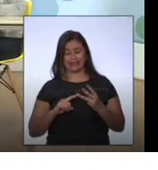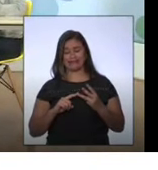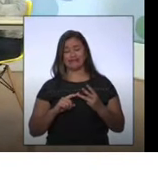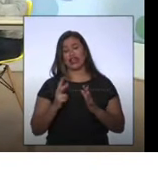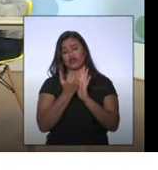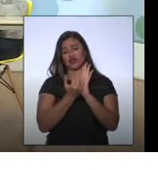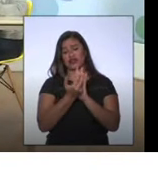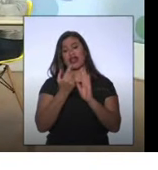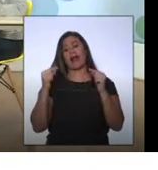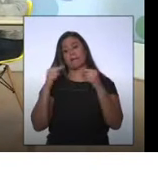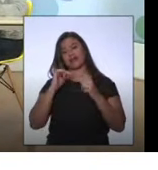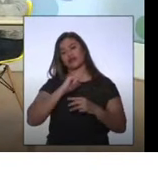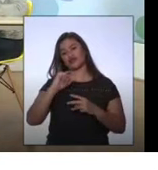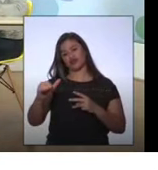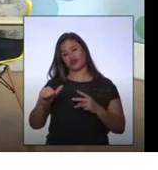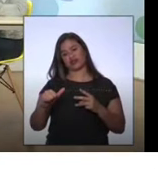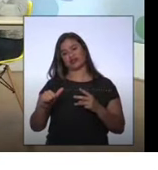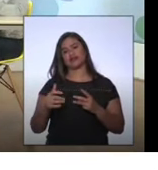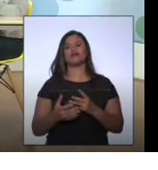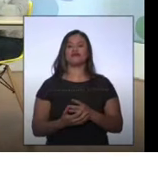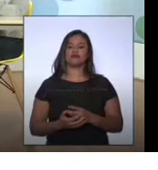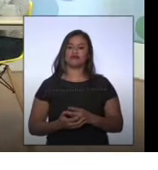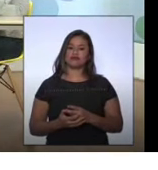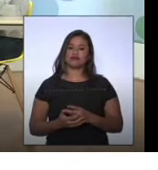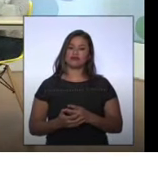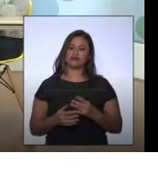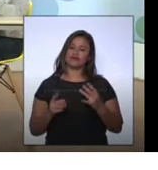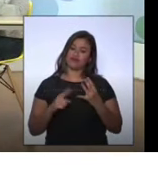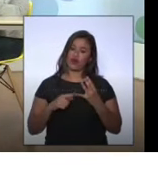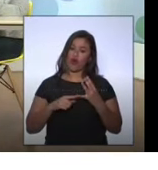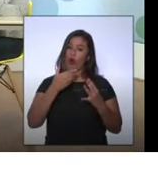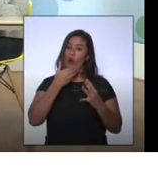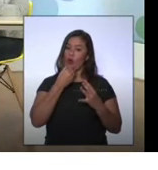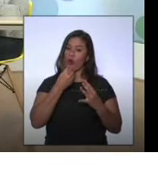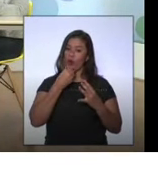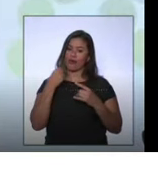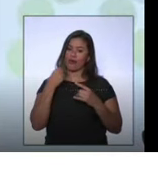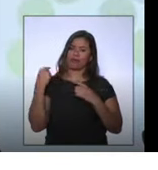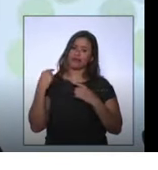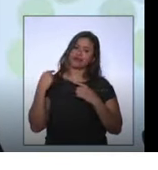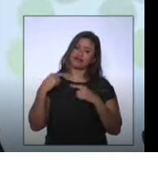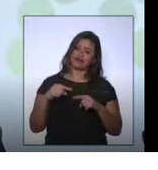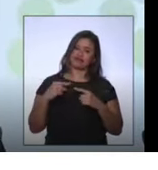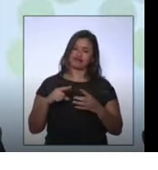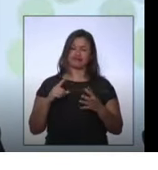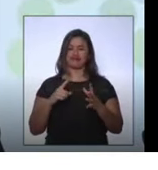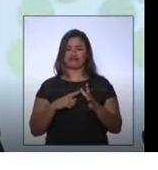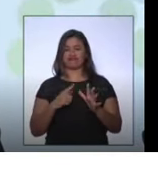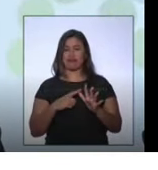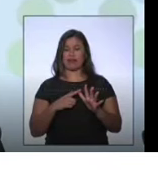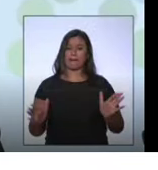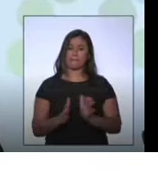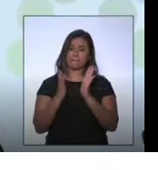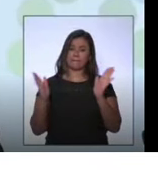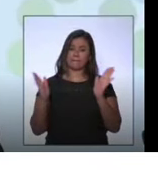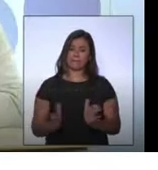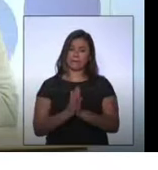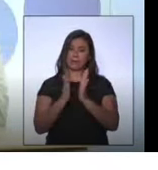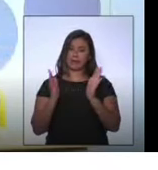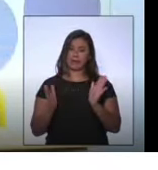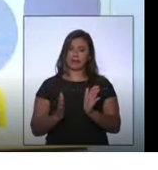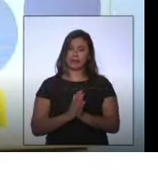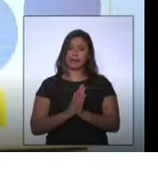Uma Ótimo, notícia. desastre causado pelo ser humano. Claro, sim. Pobreza. Pobreza. Colocaram aqui